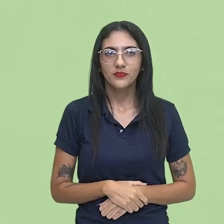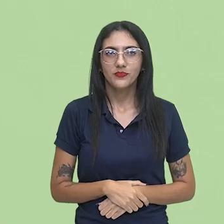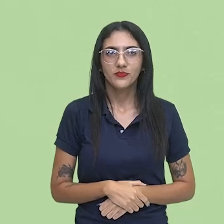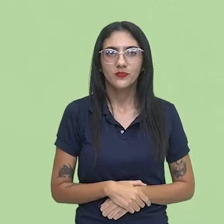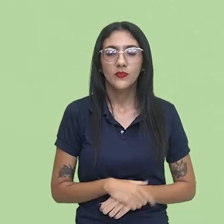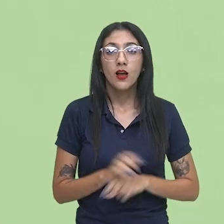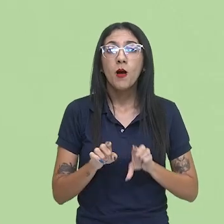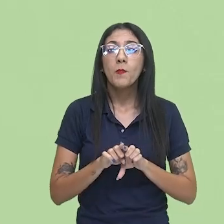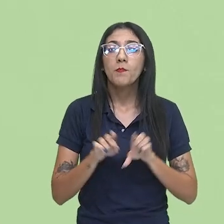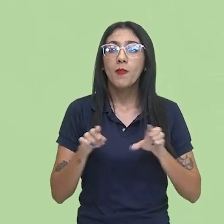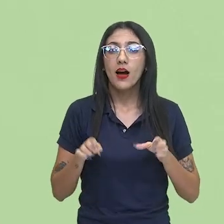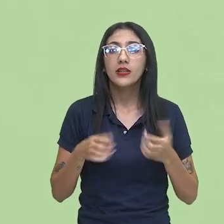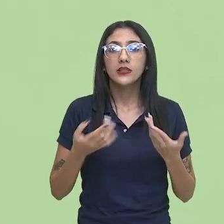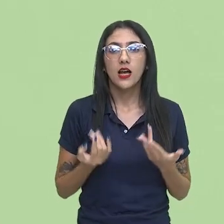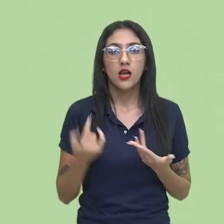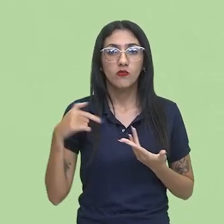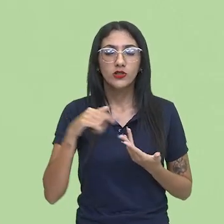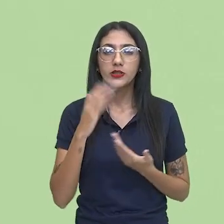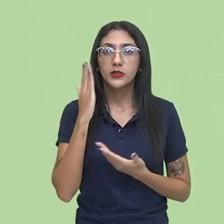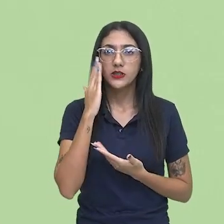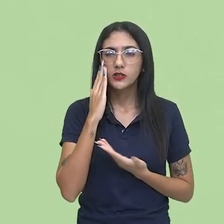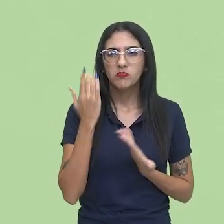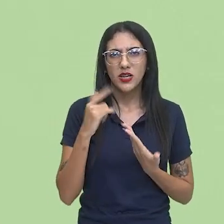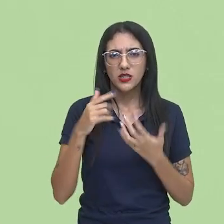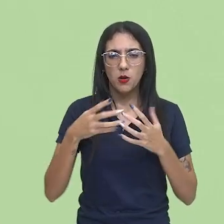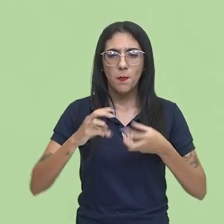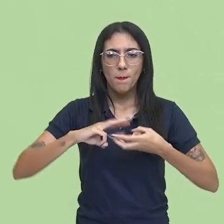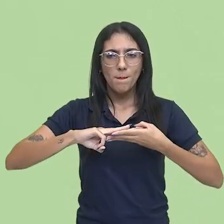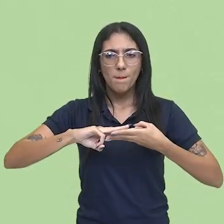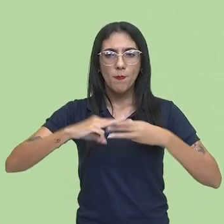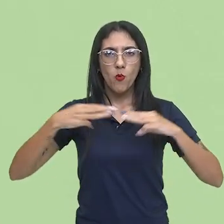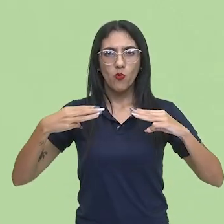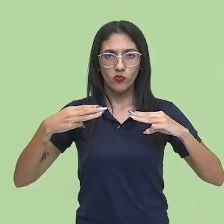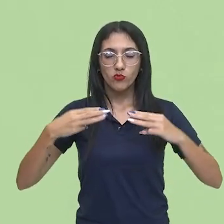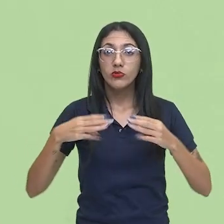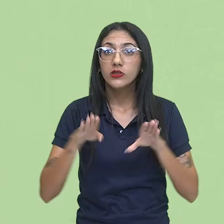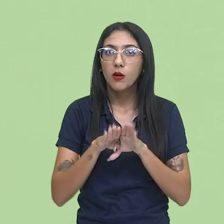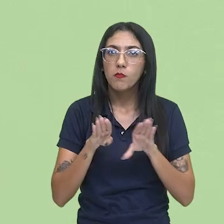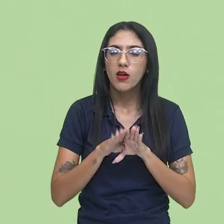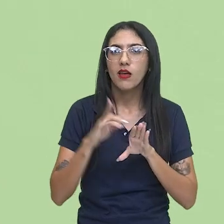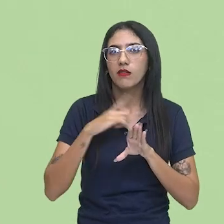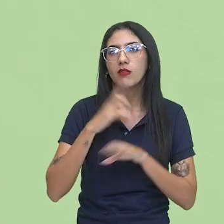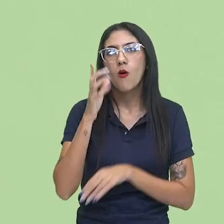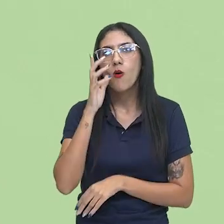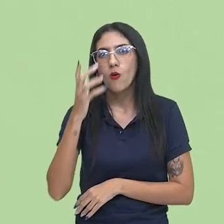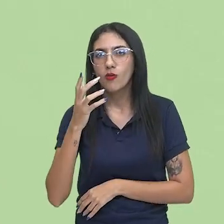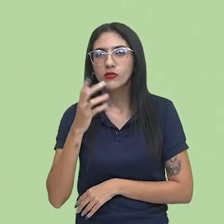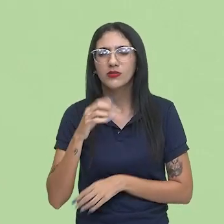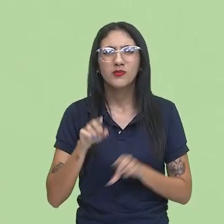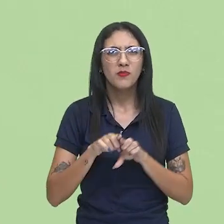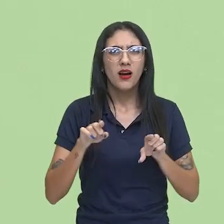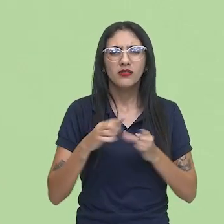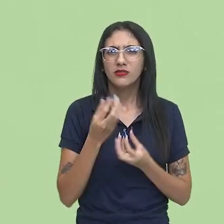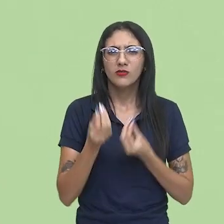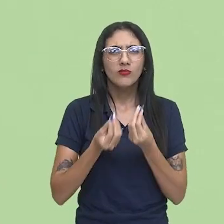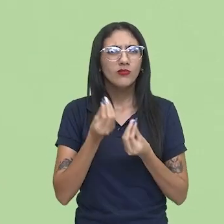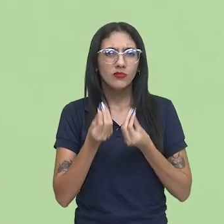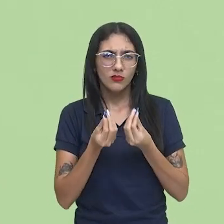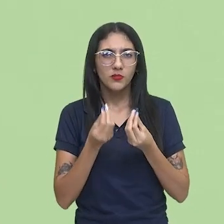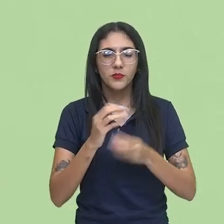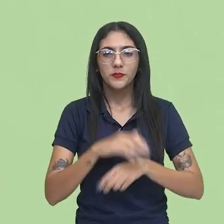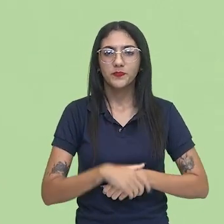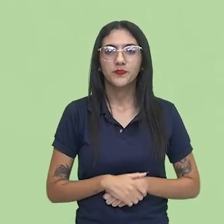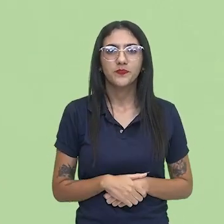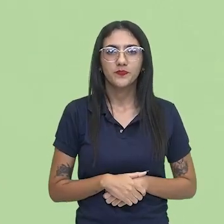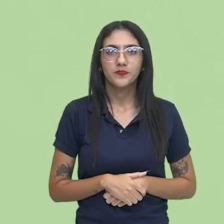vocês, os músculos também produzem fermentação, esse tipo de fermentação. Mas em que momento, professora?